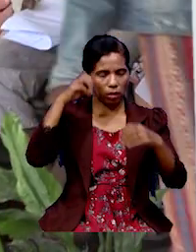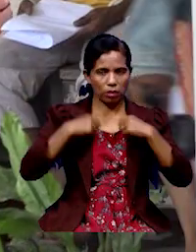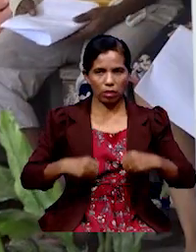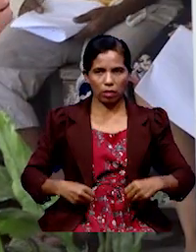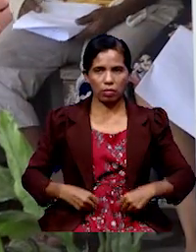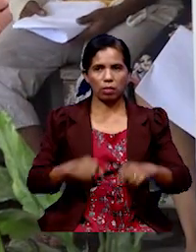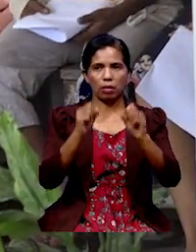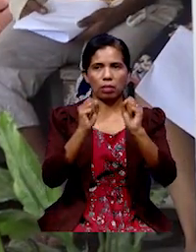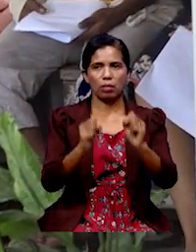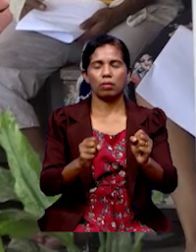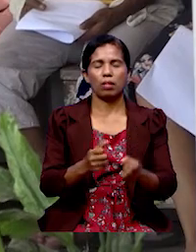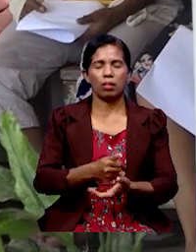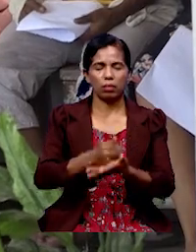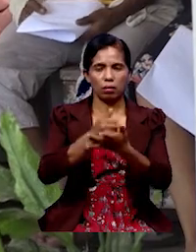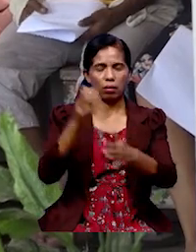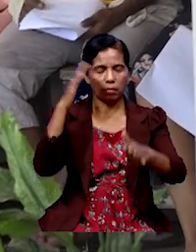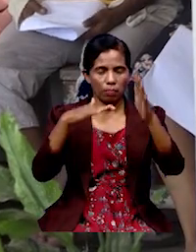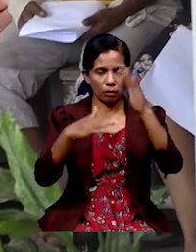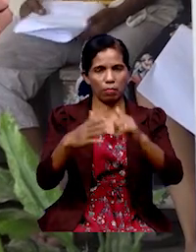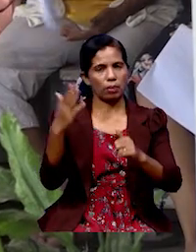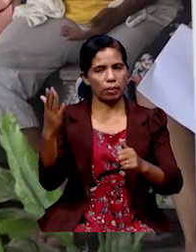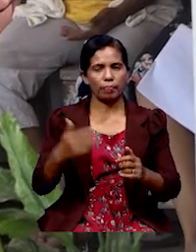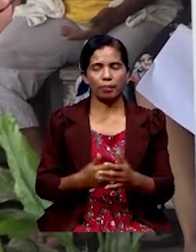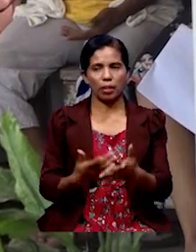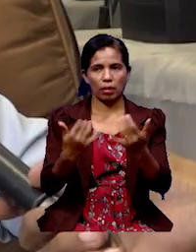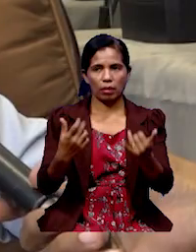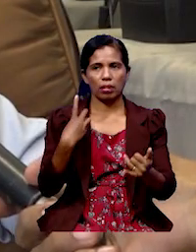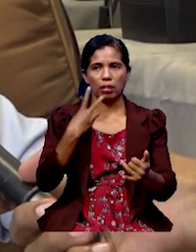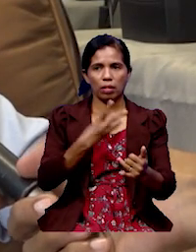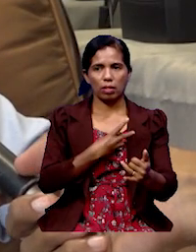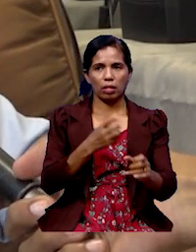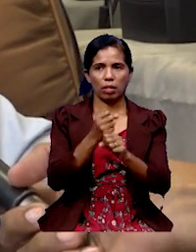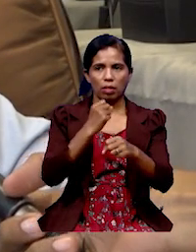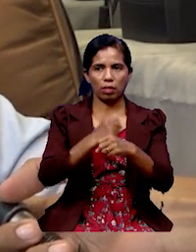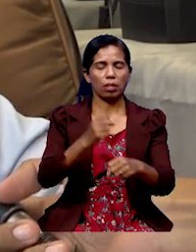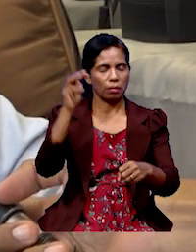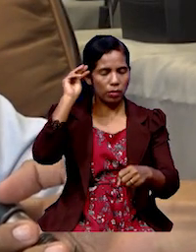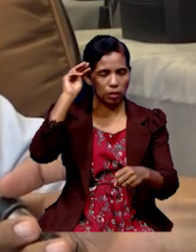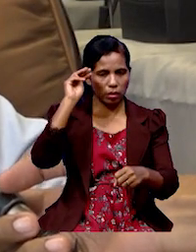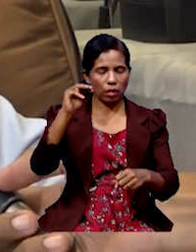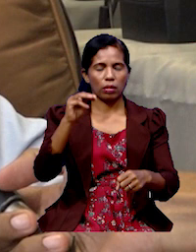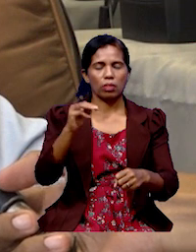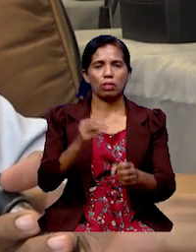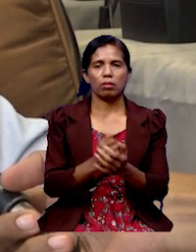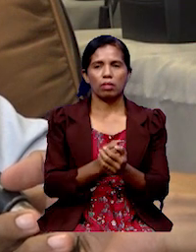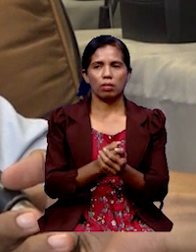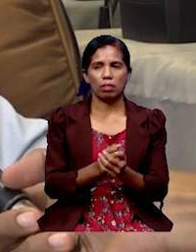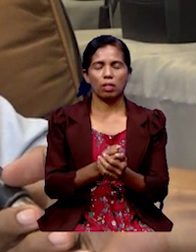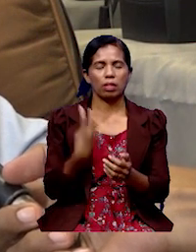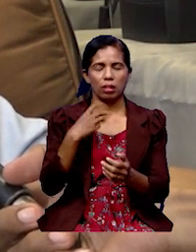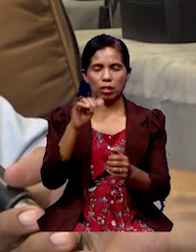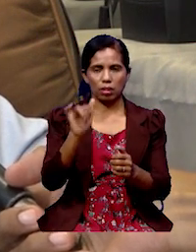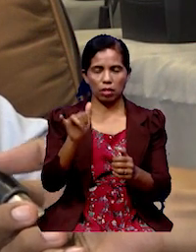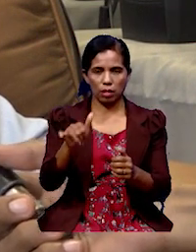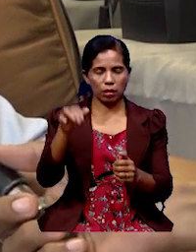hodi bele resolve problema refere. Agora dadaung sita hal negosiasaun hu Ministério Saúde na ita konkordansia na kata Ministério Saúde se